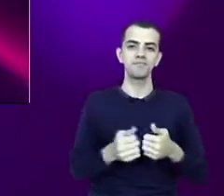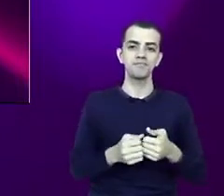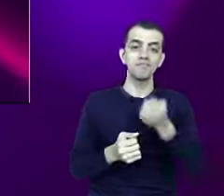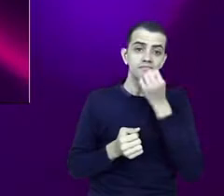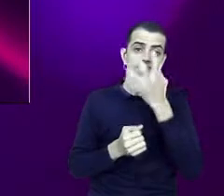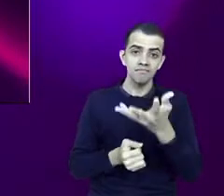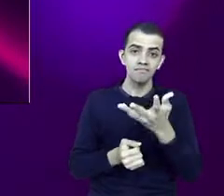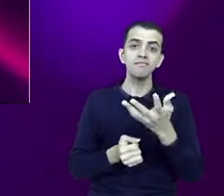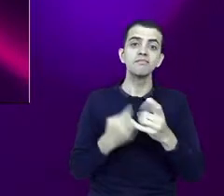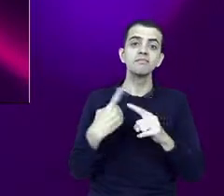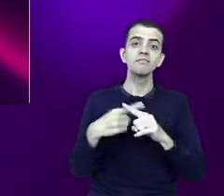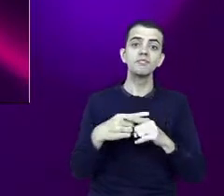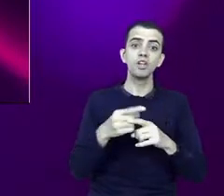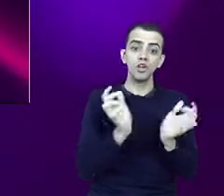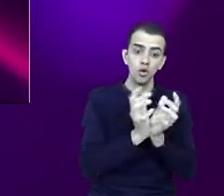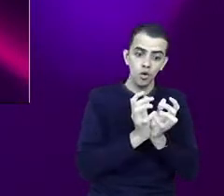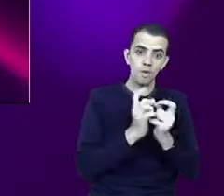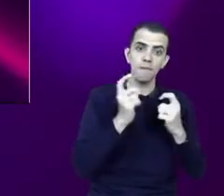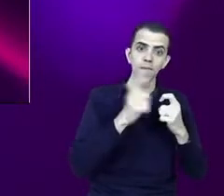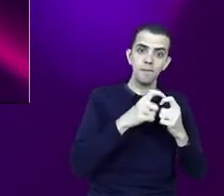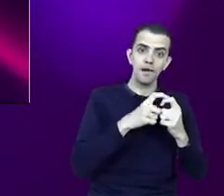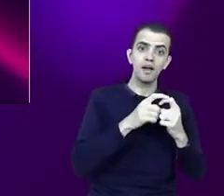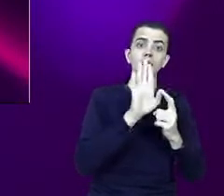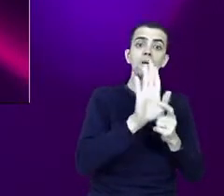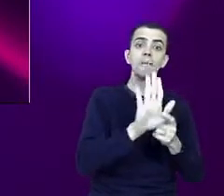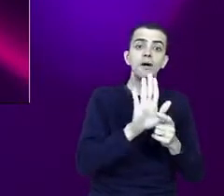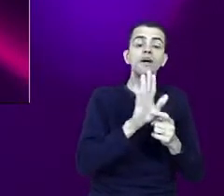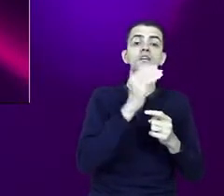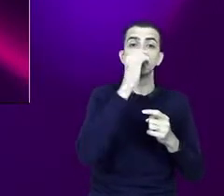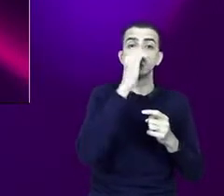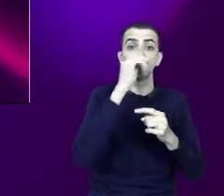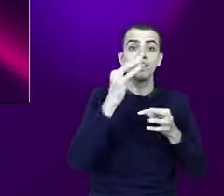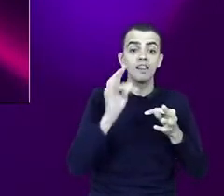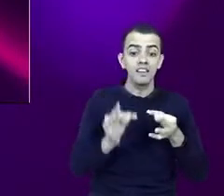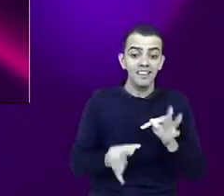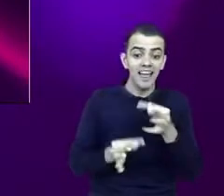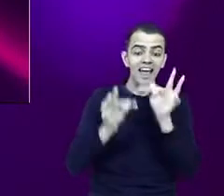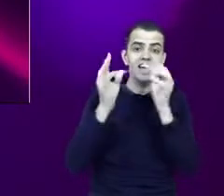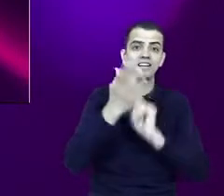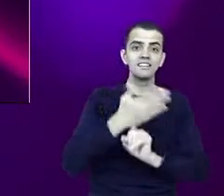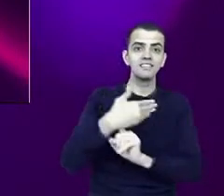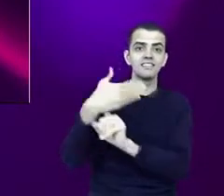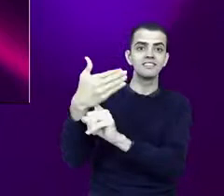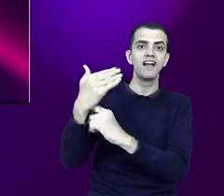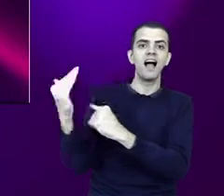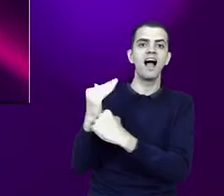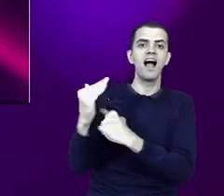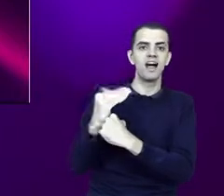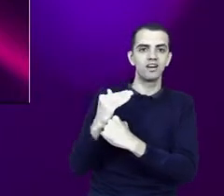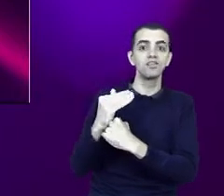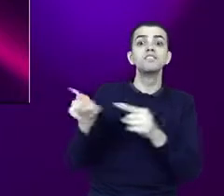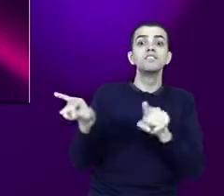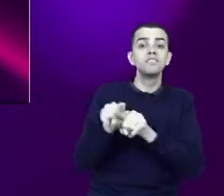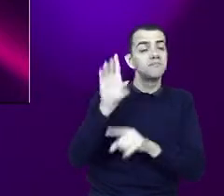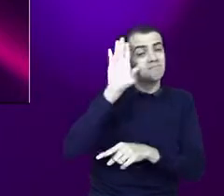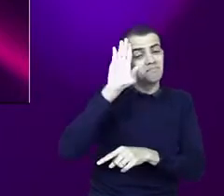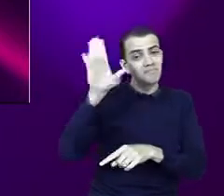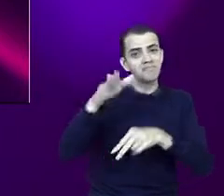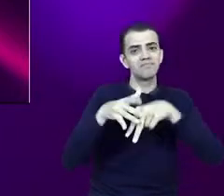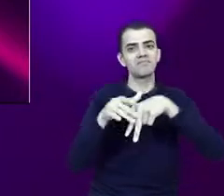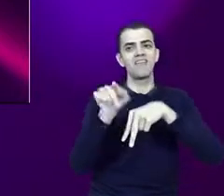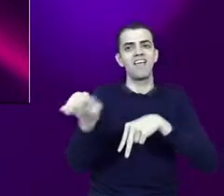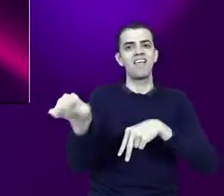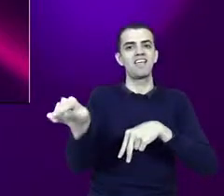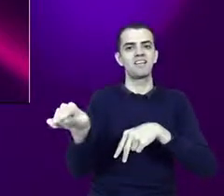excelente para nós médicos, mas, número 1, é a tecnologia a serviço da qualidade de vida dos pacientes, da durabilidade